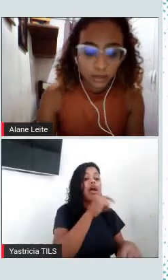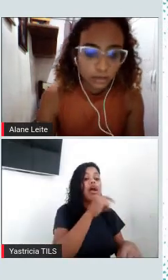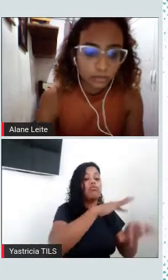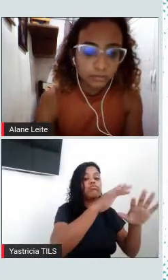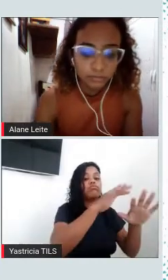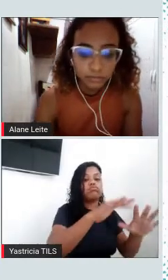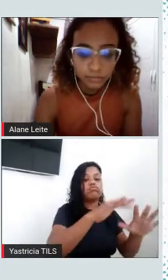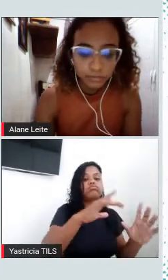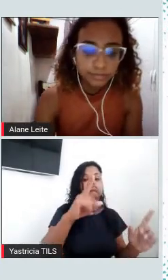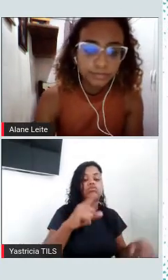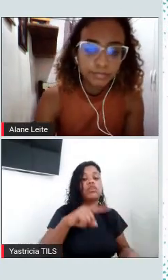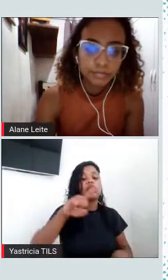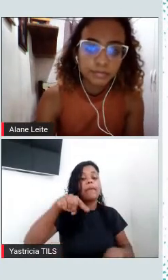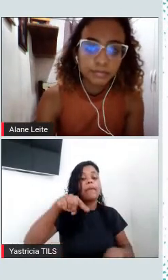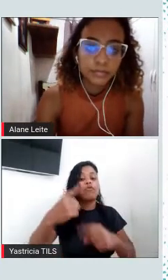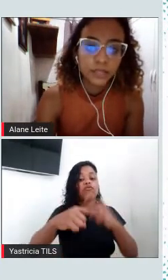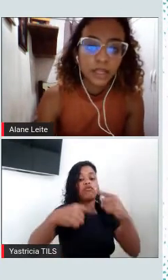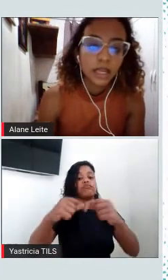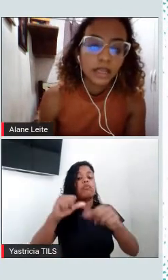estado sólido.